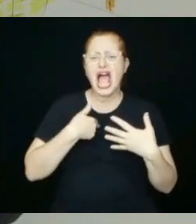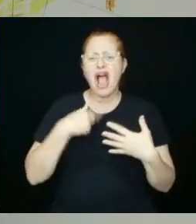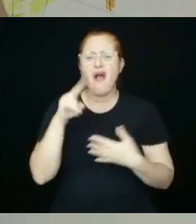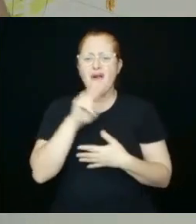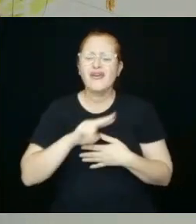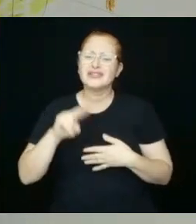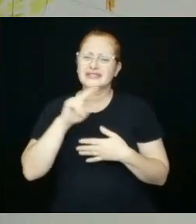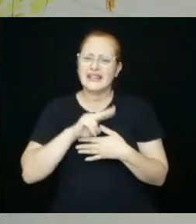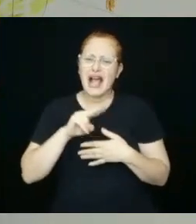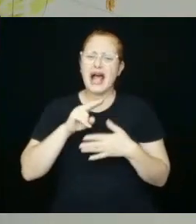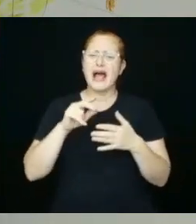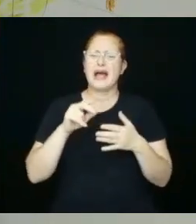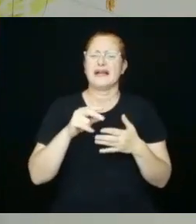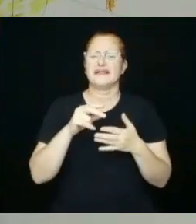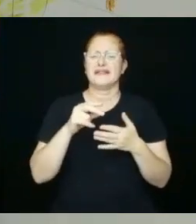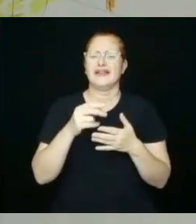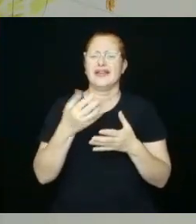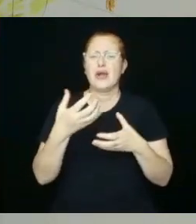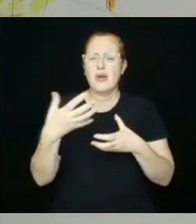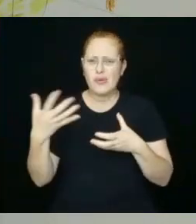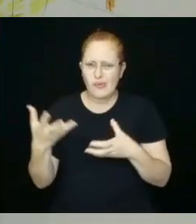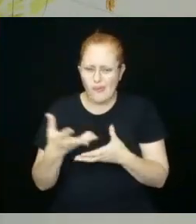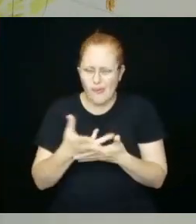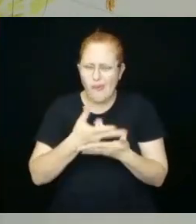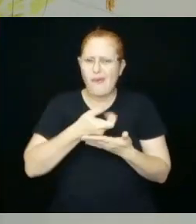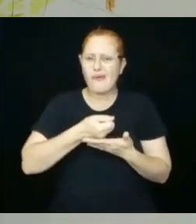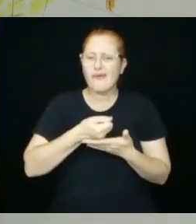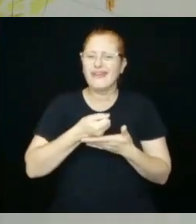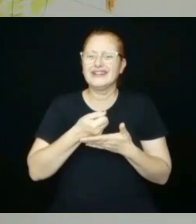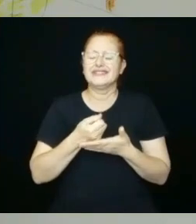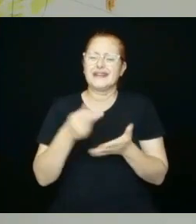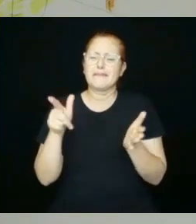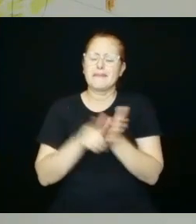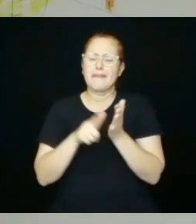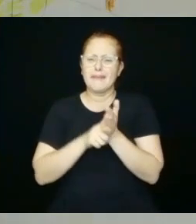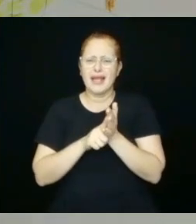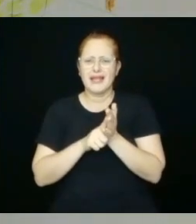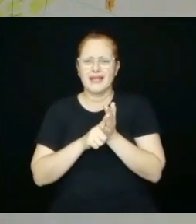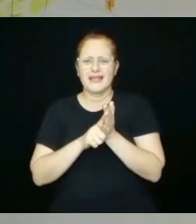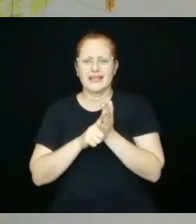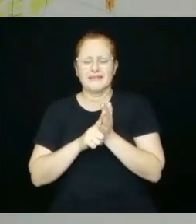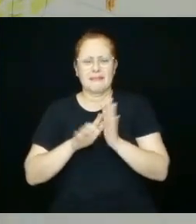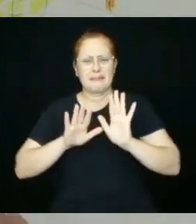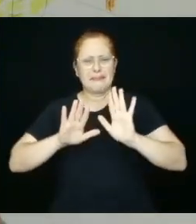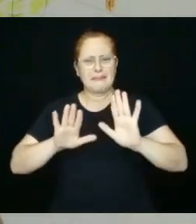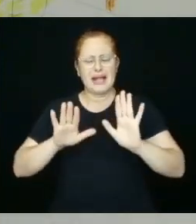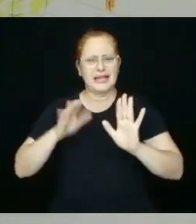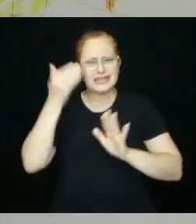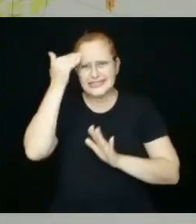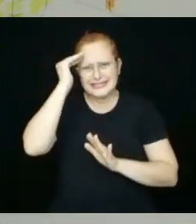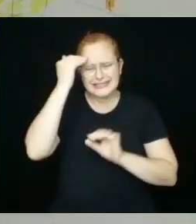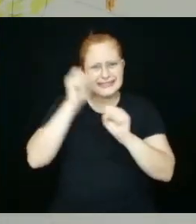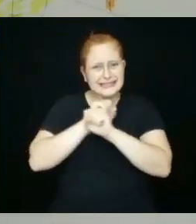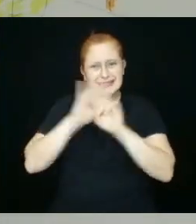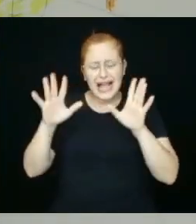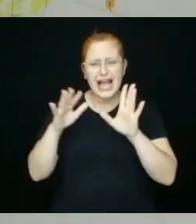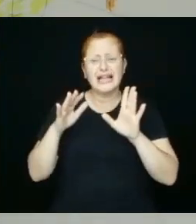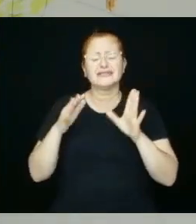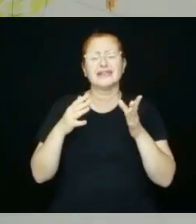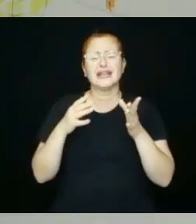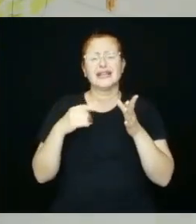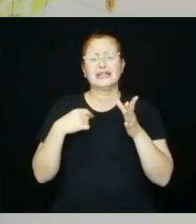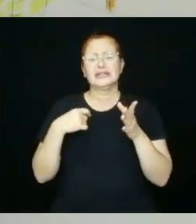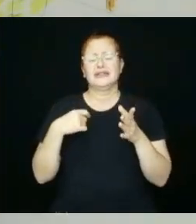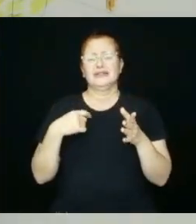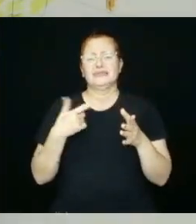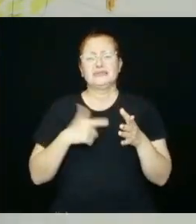vou usar tantos papéis, não sei o que, não sei. E aí deixa sem me preocupar